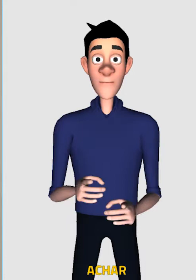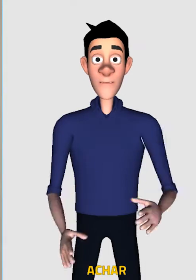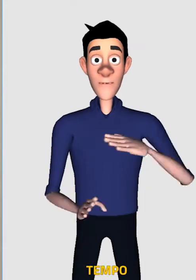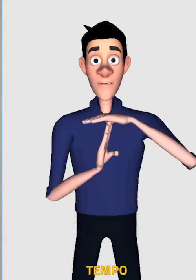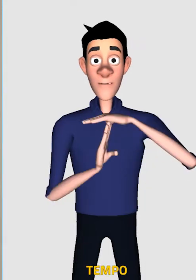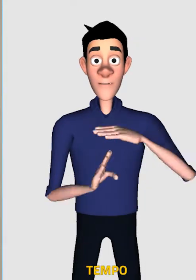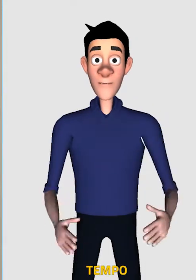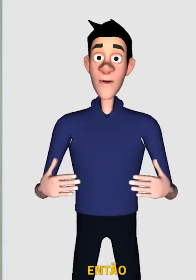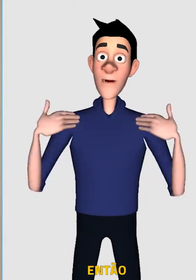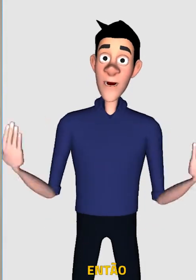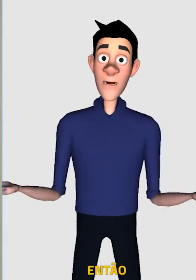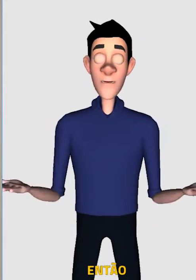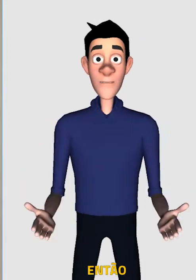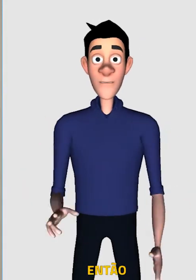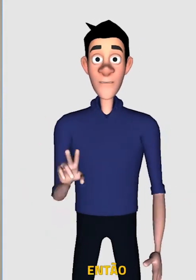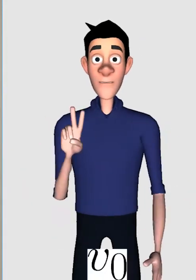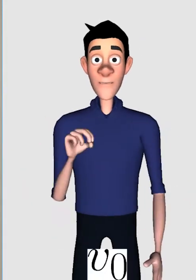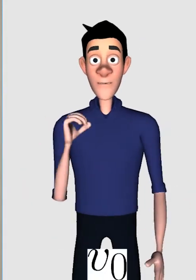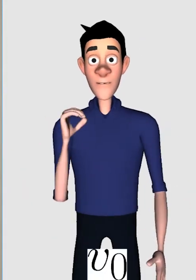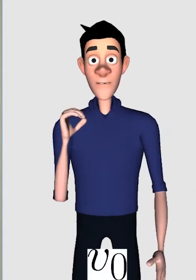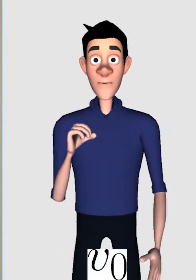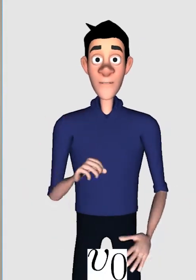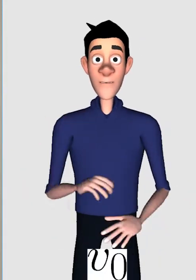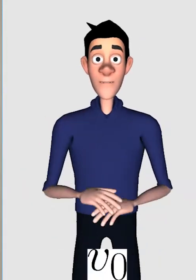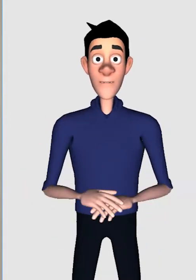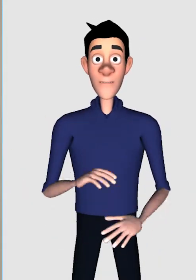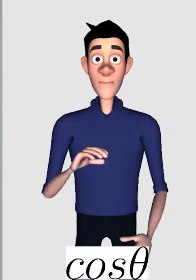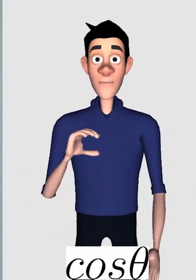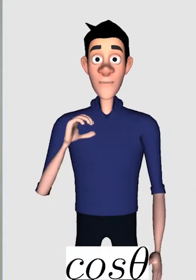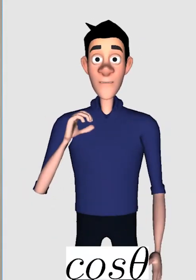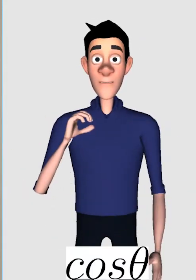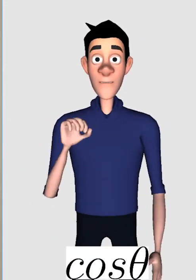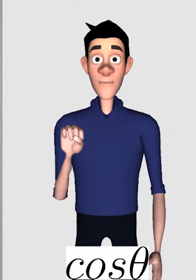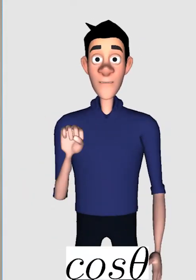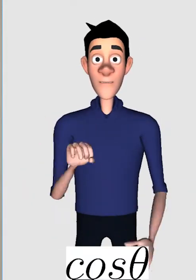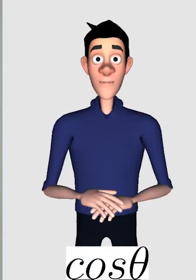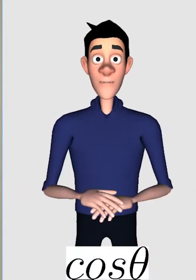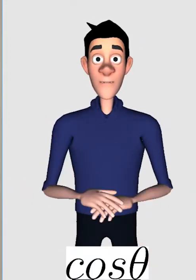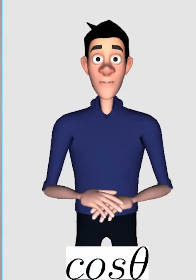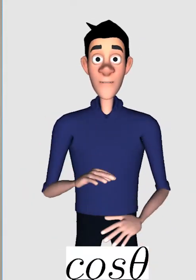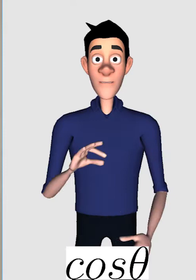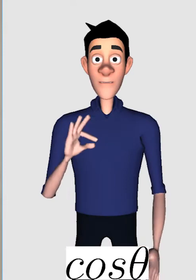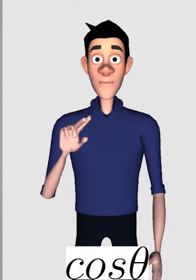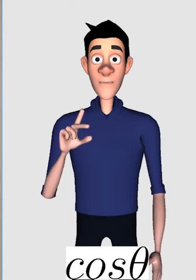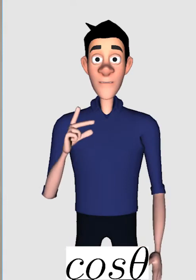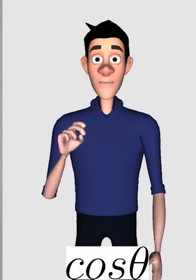divididos por V0 cosseno de teta é igual a T. É isso que você falou?